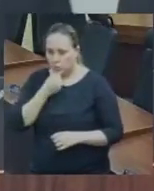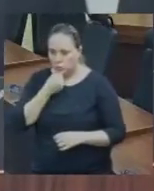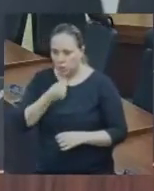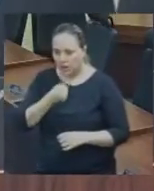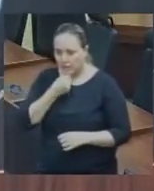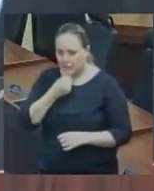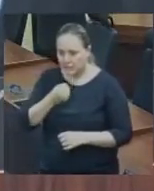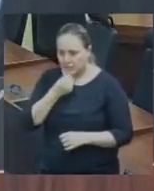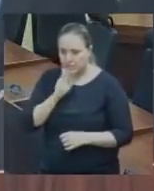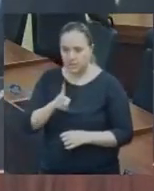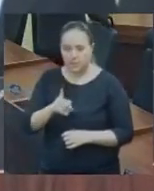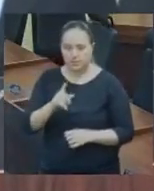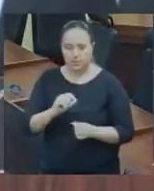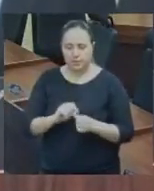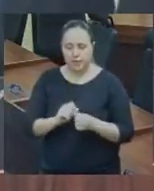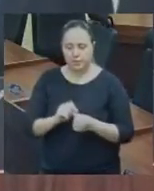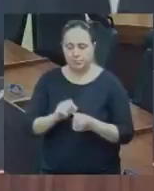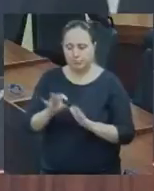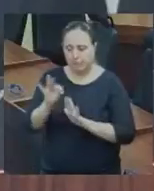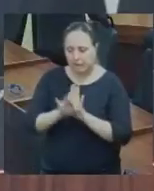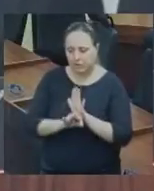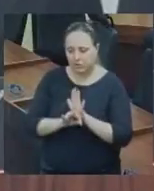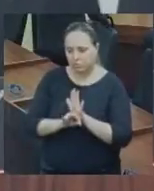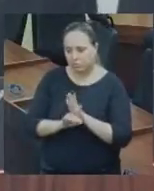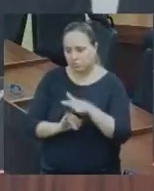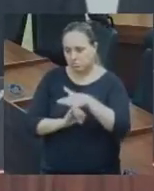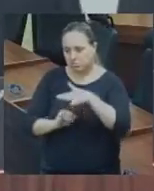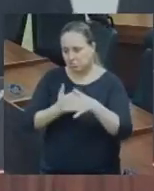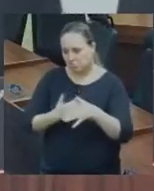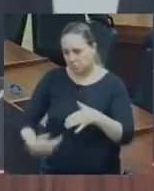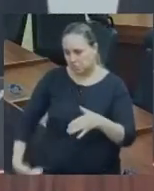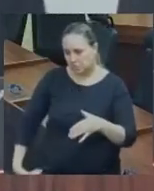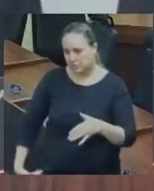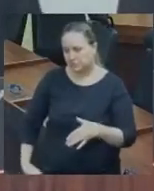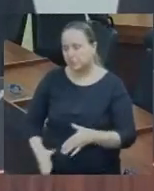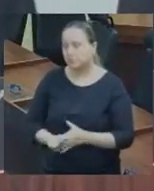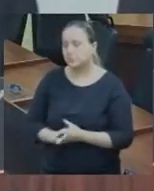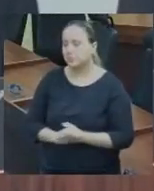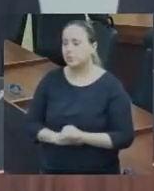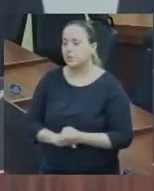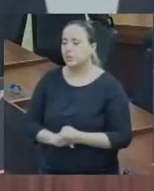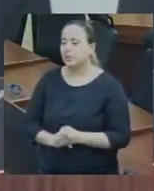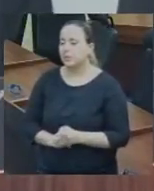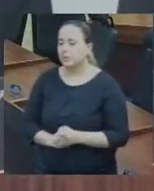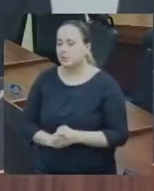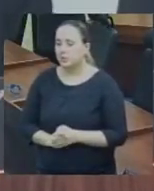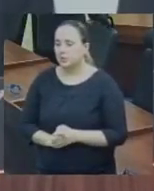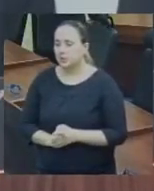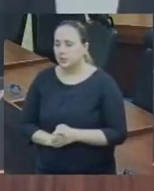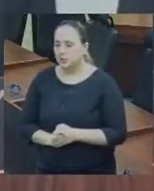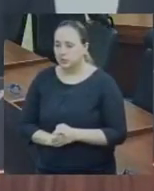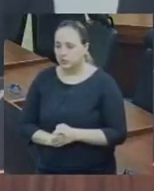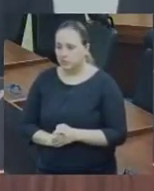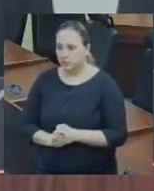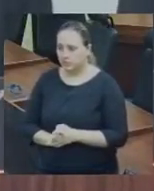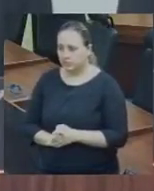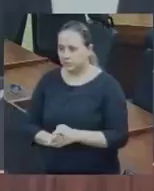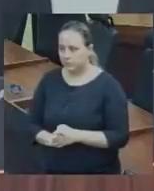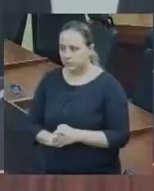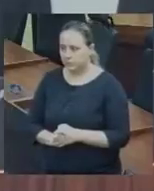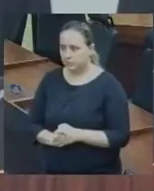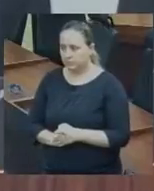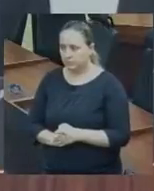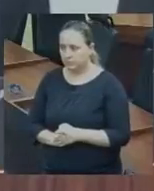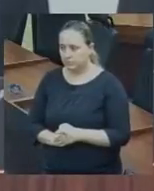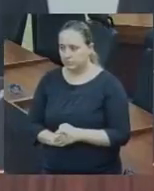públicas é eu não é exemplos né pra vocês verem como